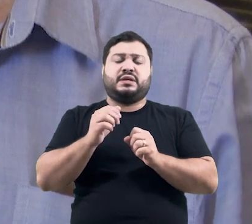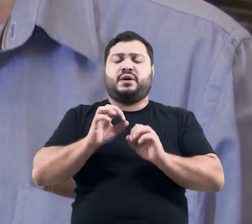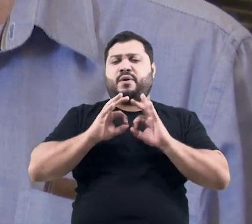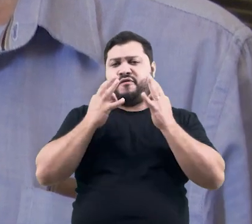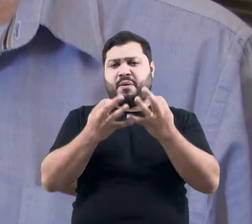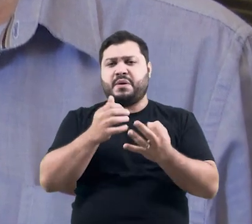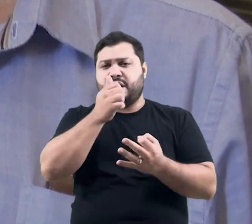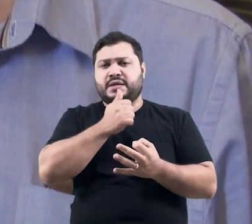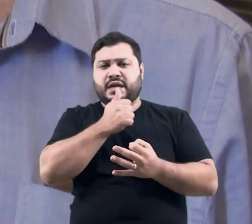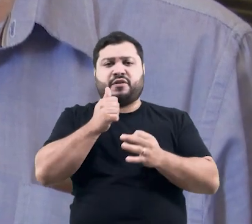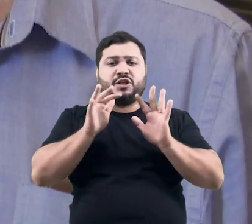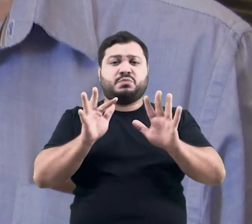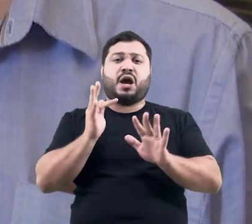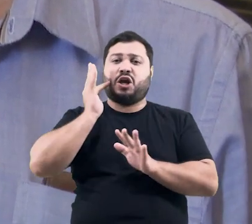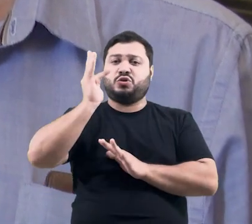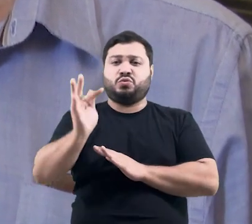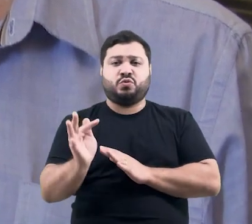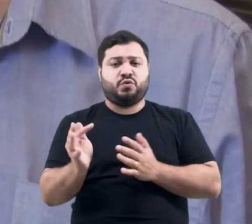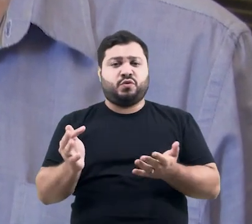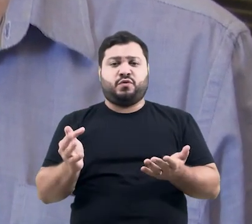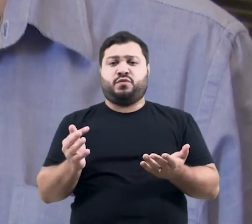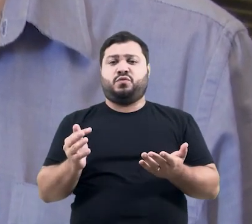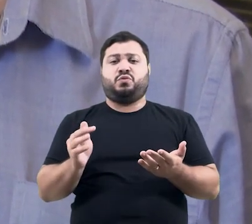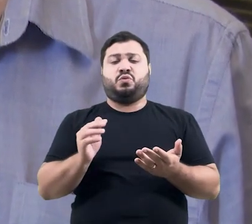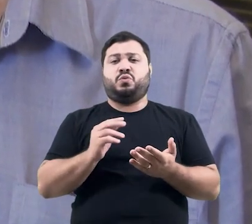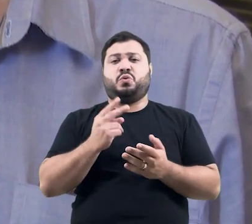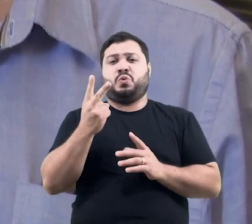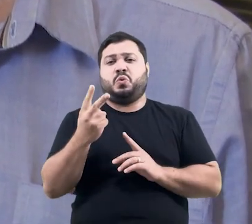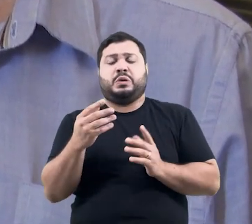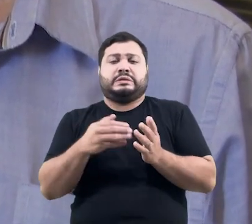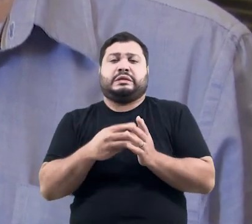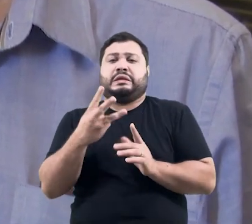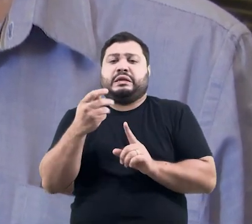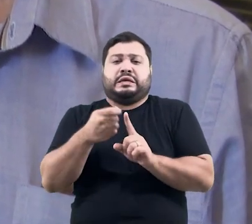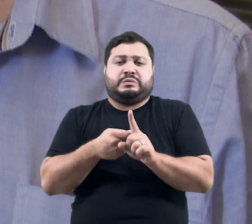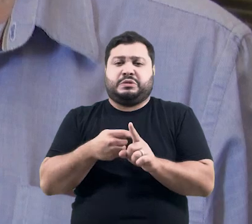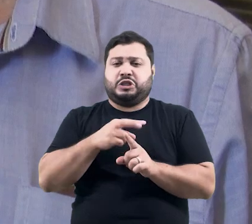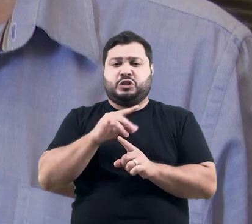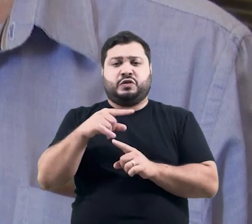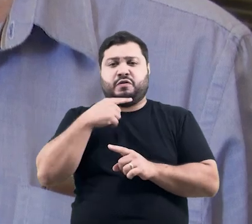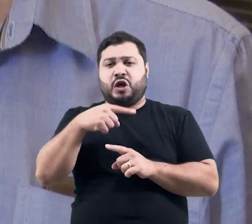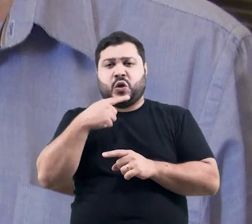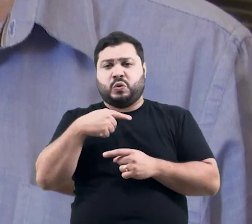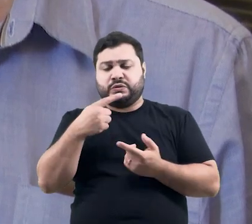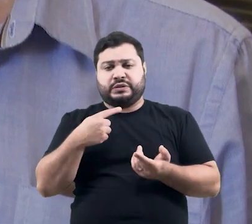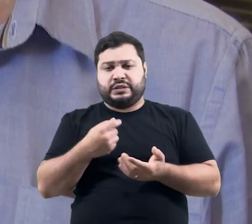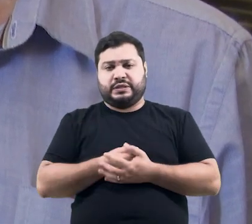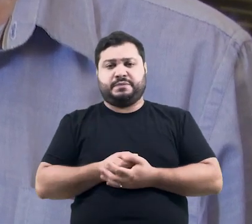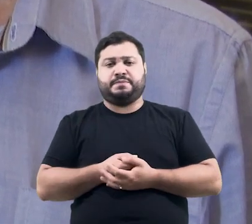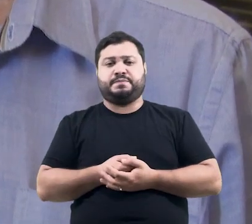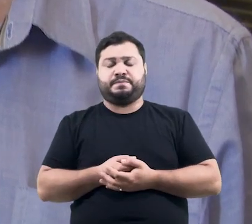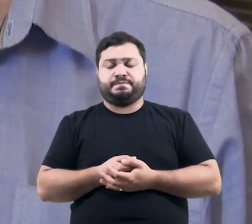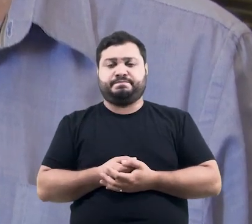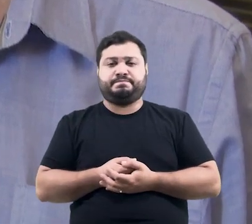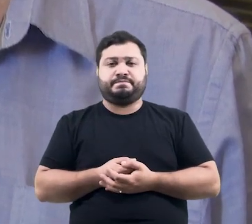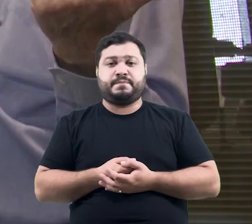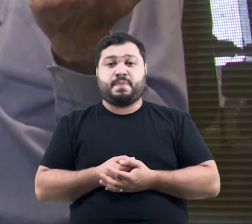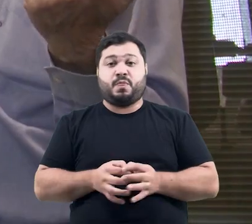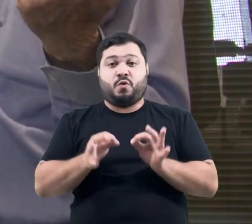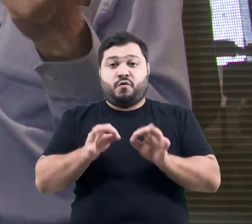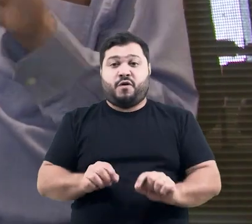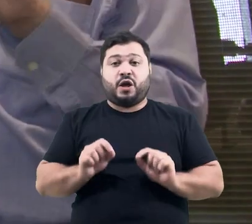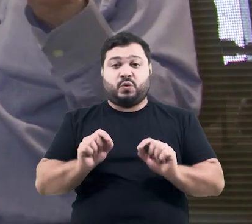com sacrifício da família e tudo, né? Mas no futuro, dentro de 2 ou 3 meses, ele não vai conseguir comprar e vai morrer à